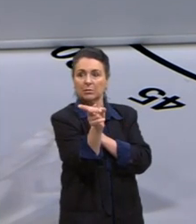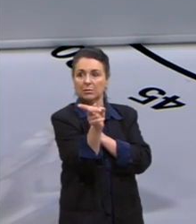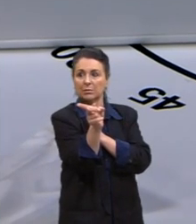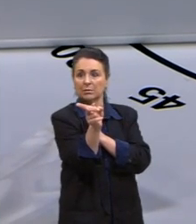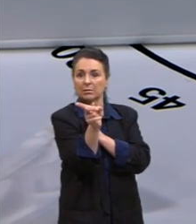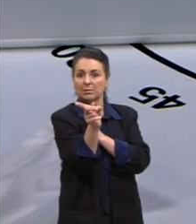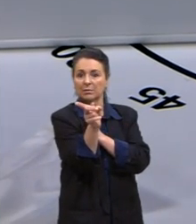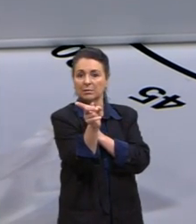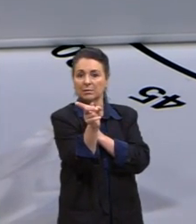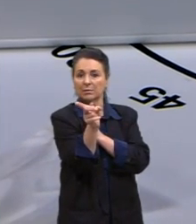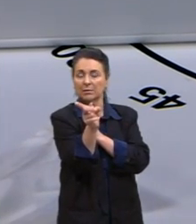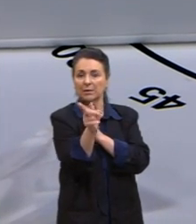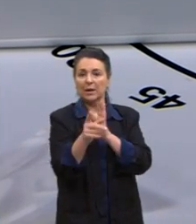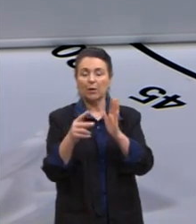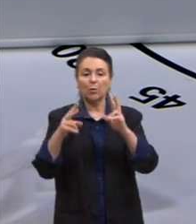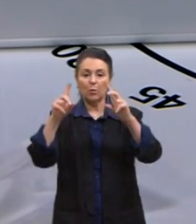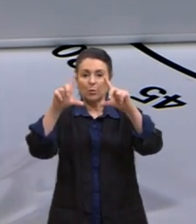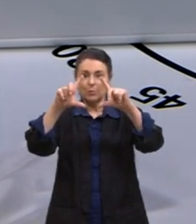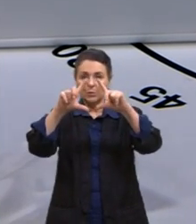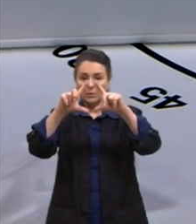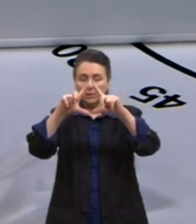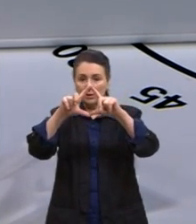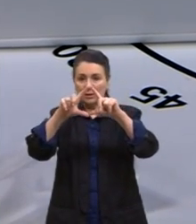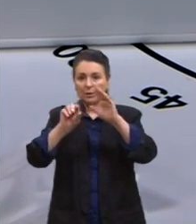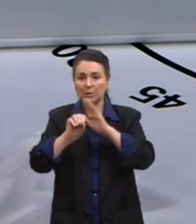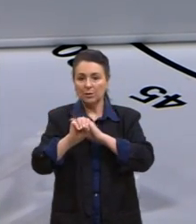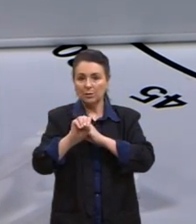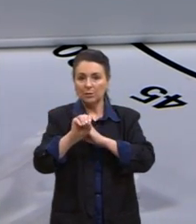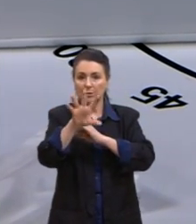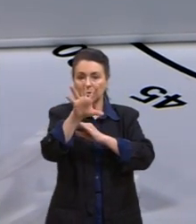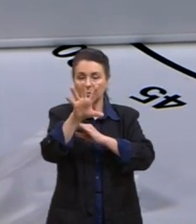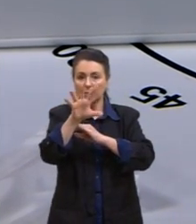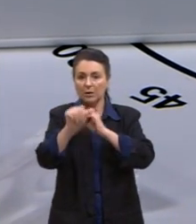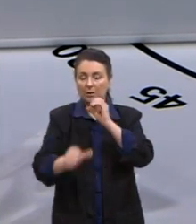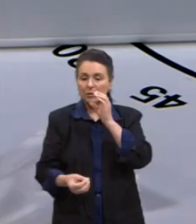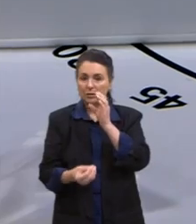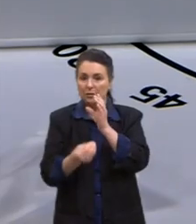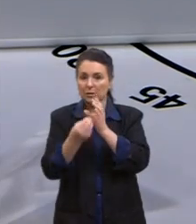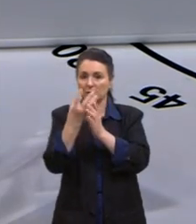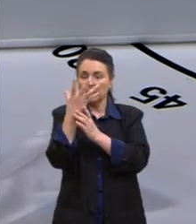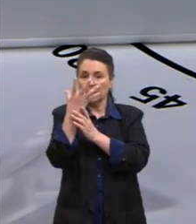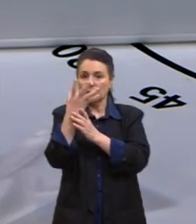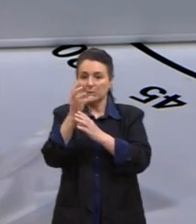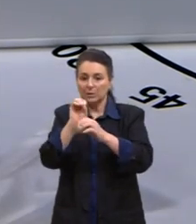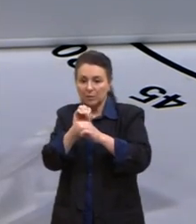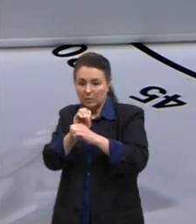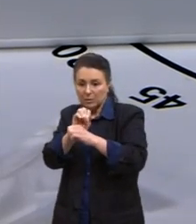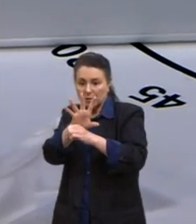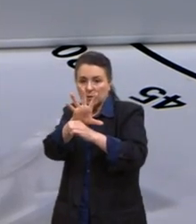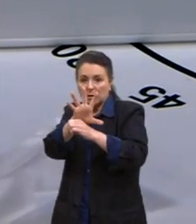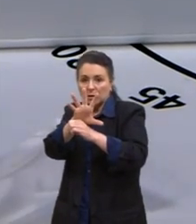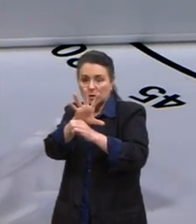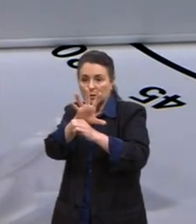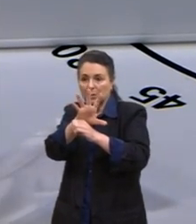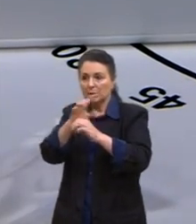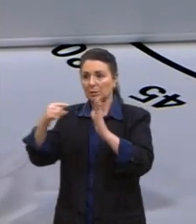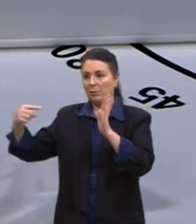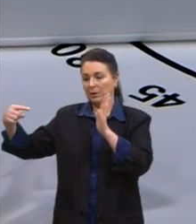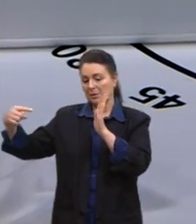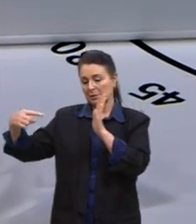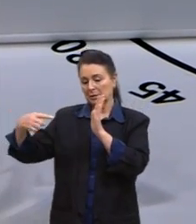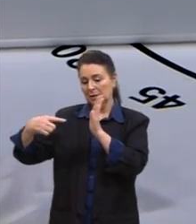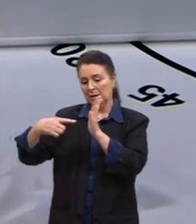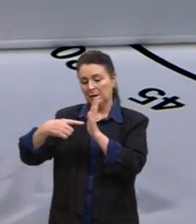esse Prisma gerasse uma superfície refletora aqui dentro e ele vai refletir novamente o raio vai sair aqui desse lado